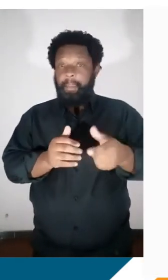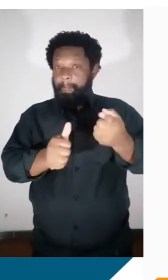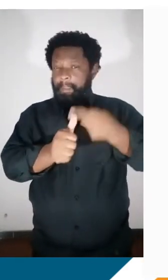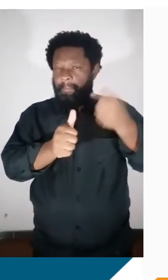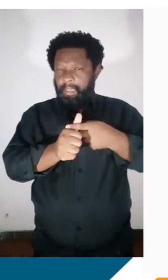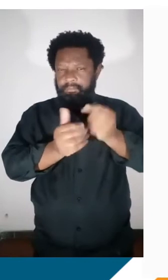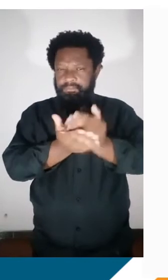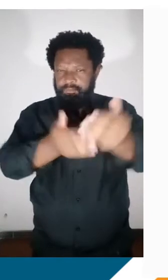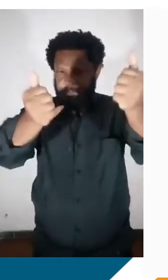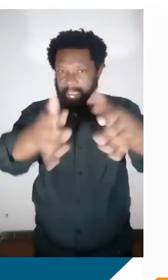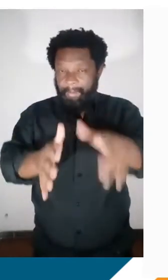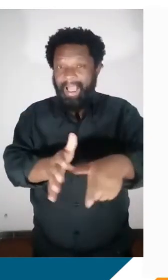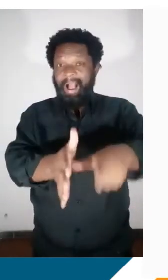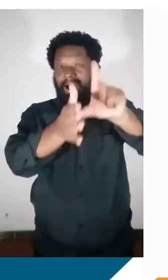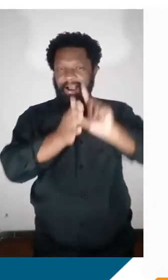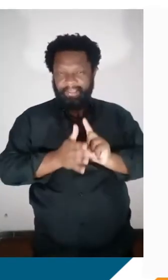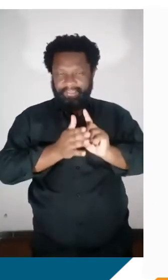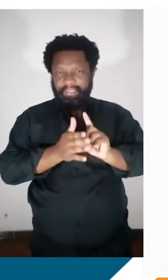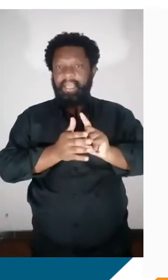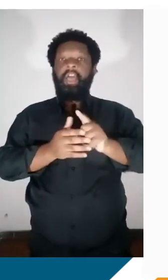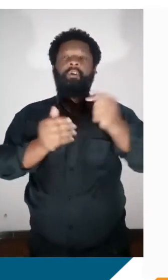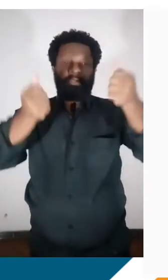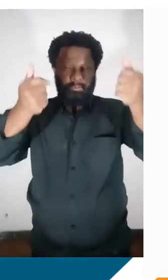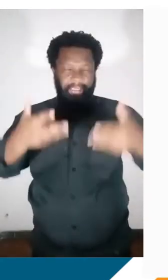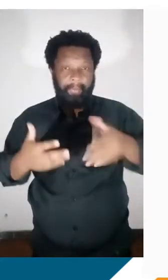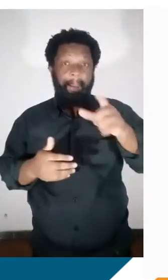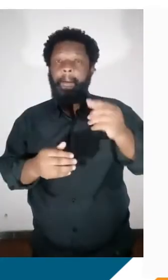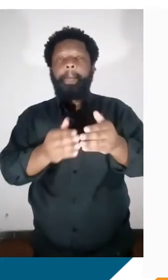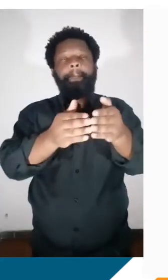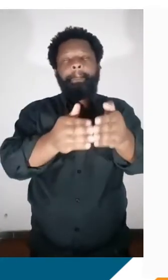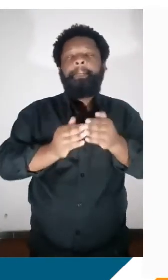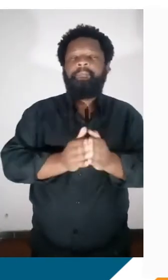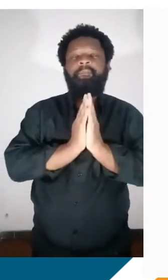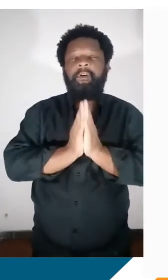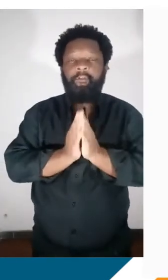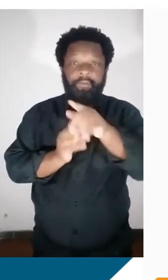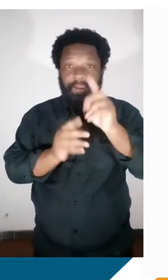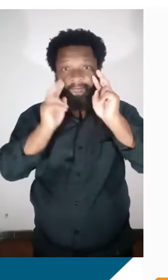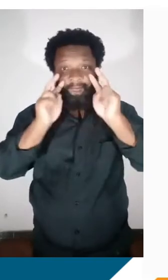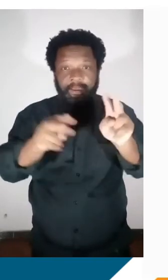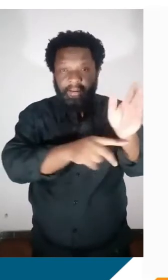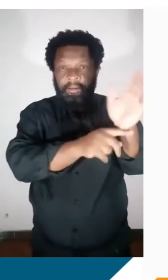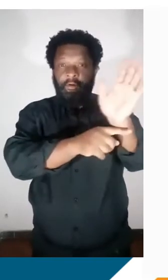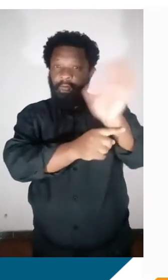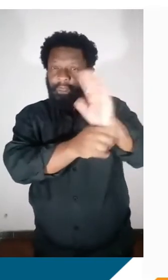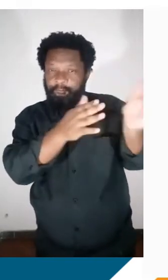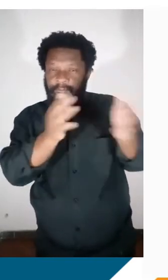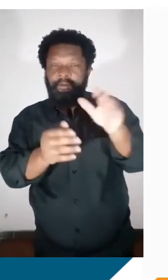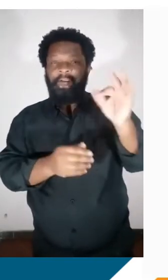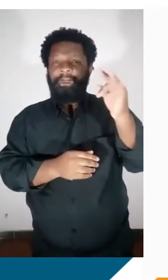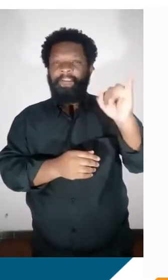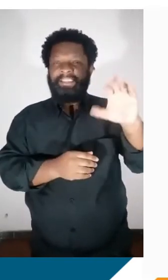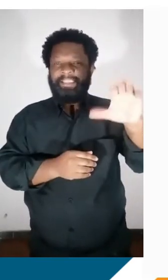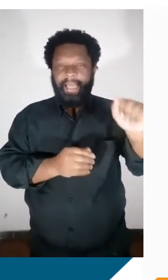Antes da gente começar a falar do conteúdo de termoquímica, eu vou pedir encarecidamente para que vocês assistam o vídeo de física da